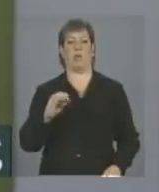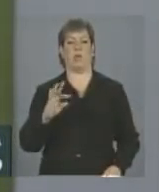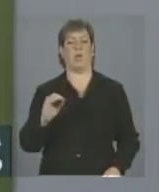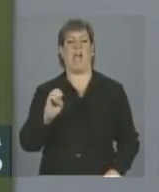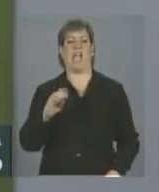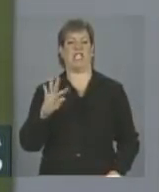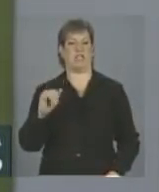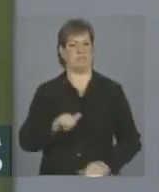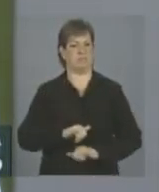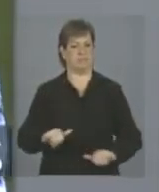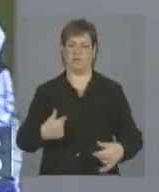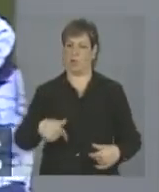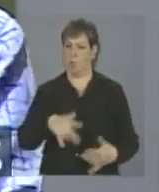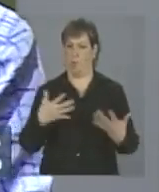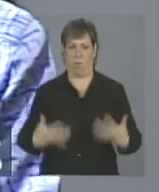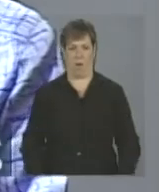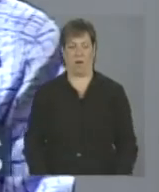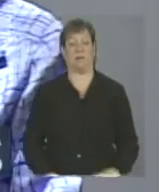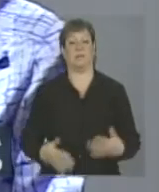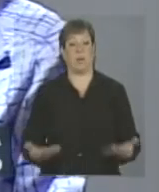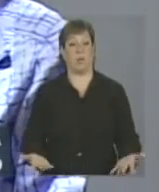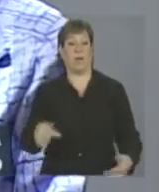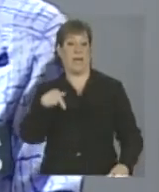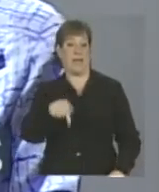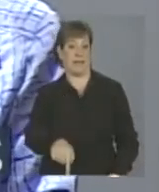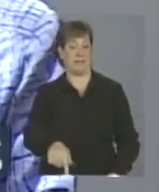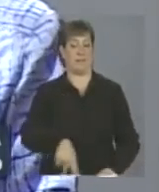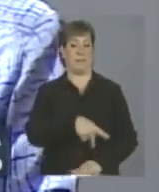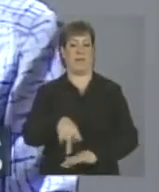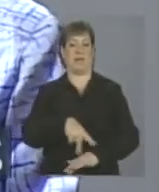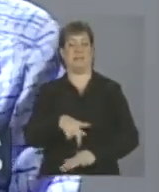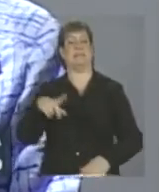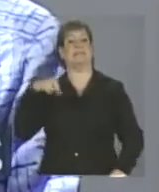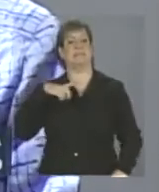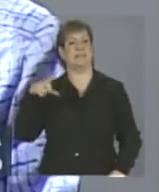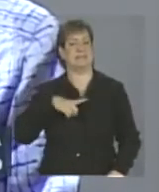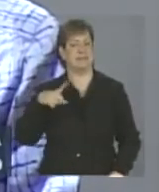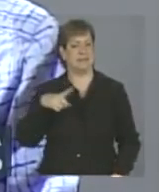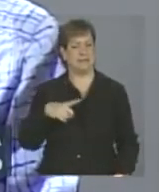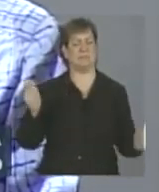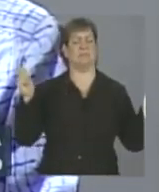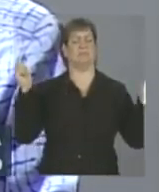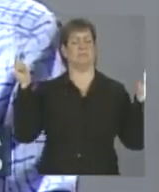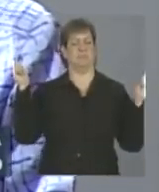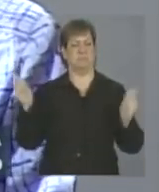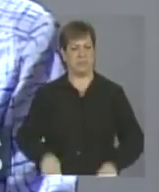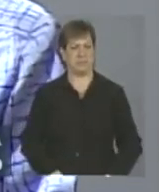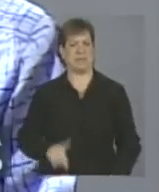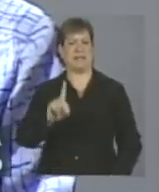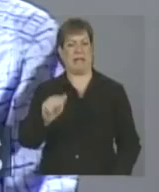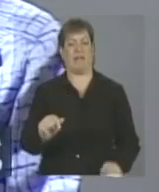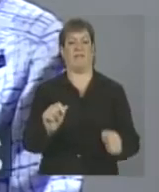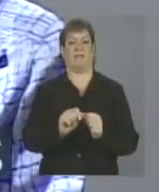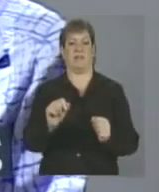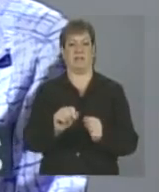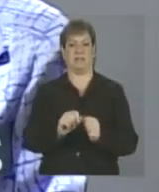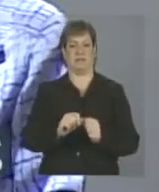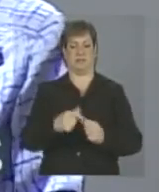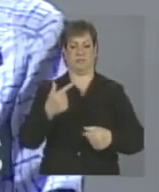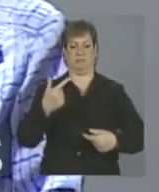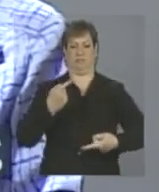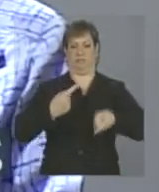éticos. Esse país tem uma imensa capacidade de projeção